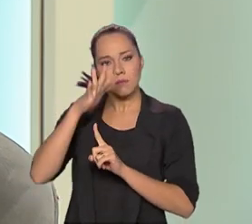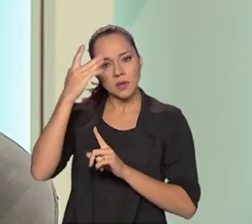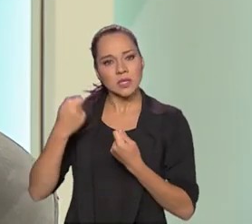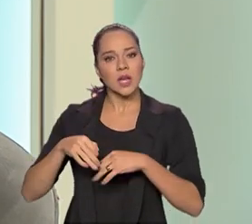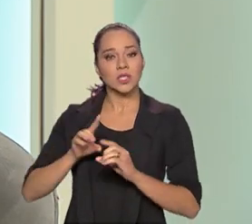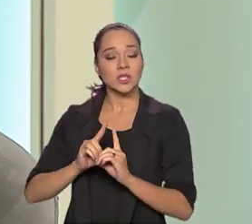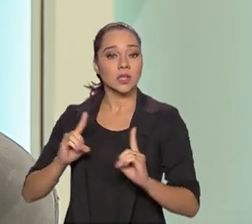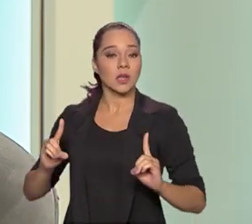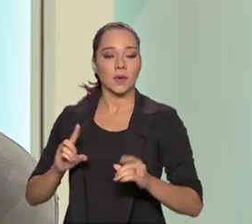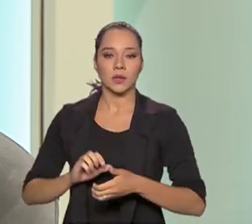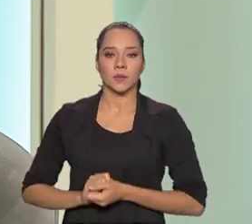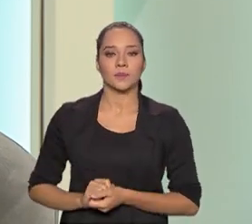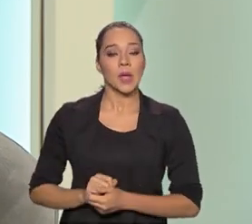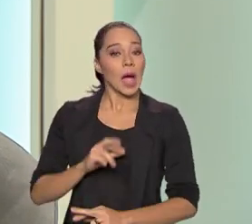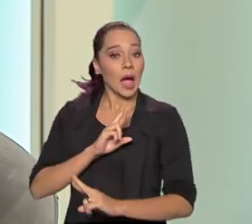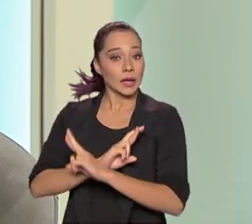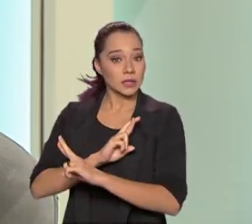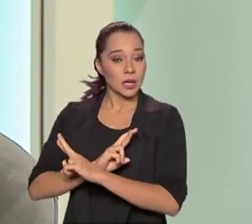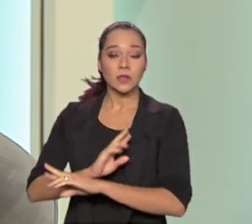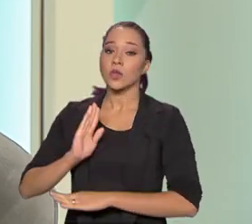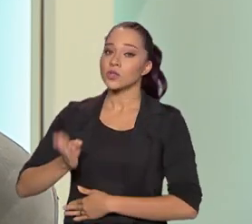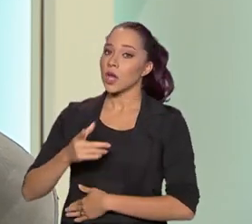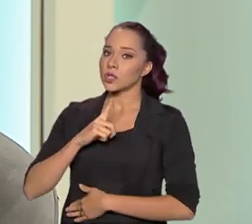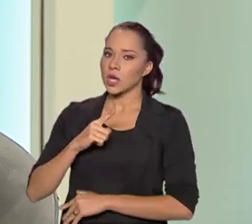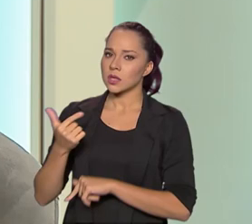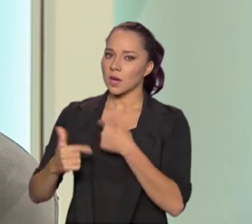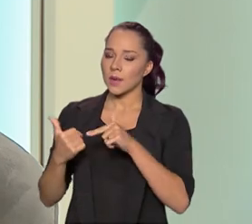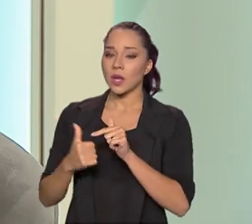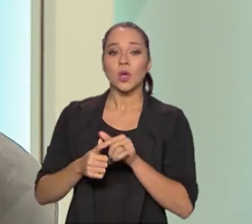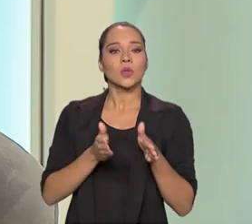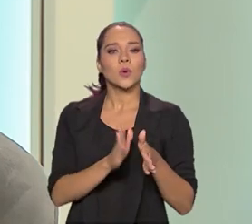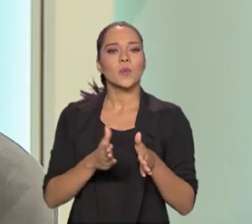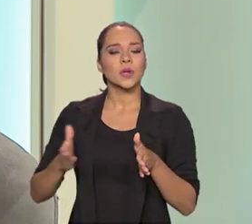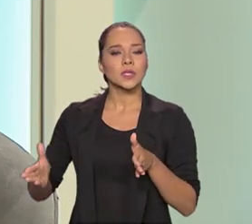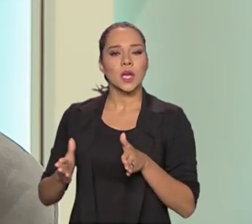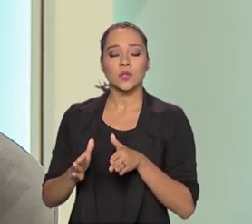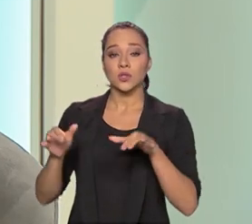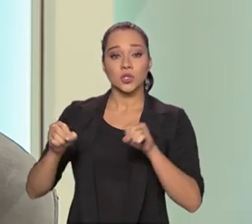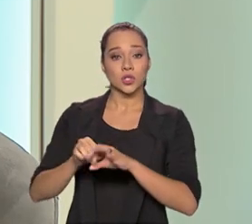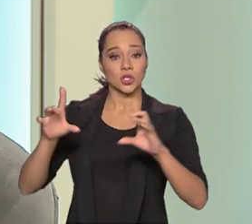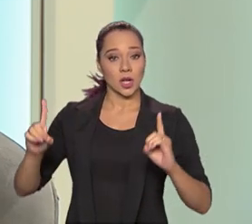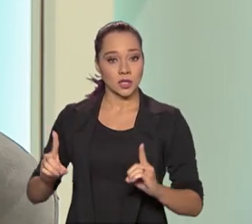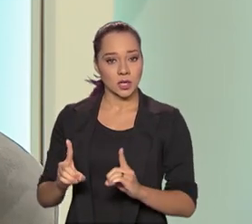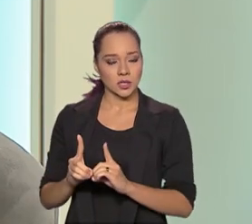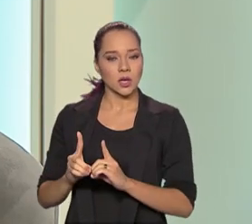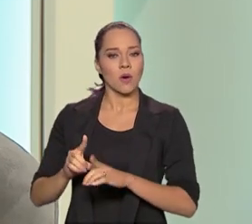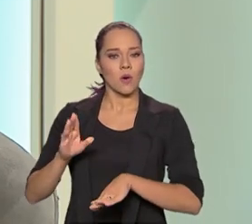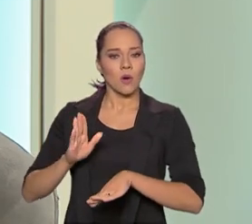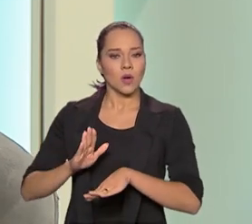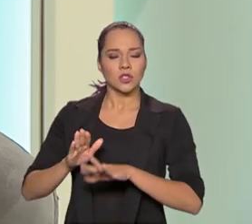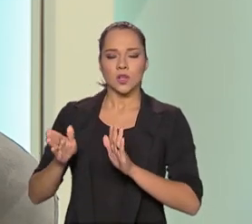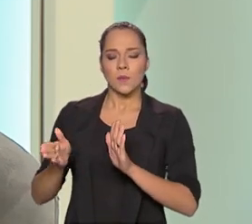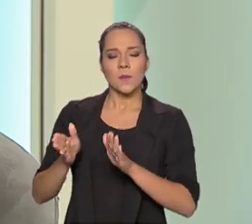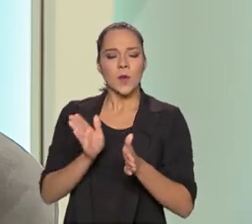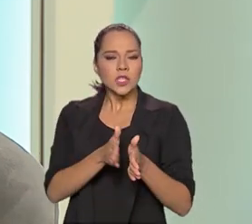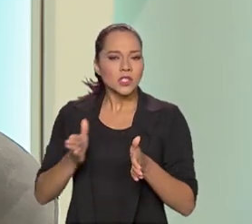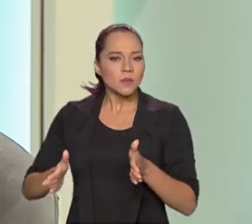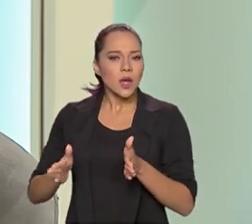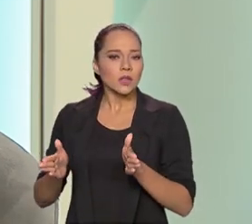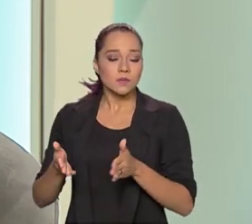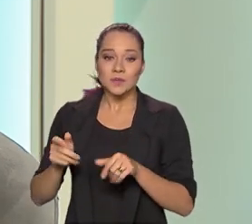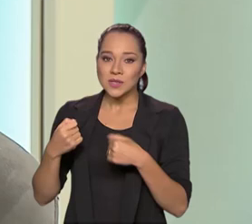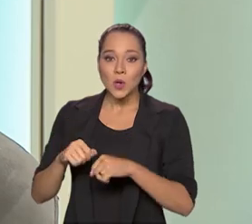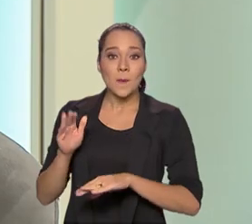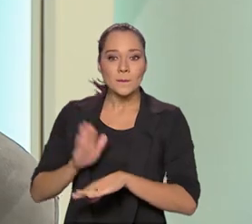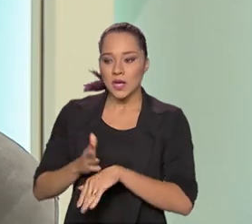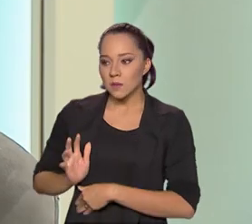distanciamento. A Receita já vinha trabalhando num processo de digitalização e automação de procedimentos e tivemos que